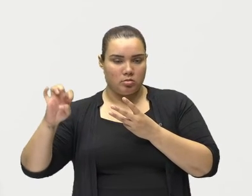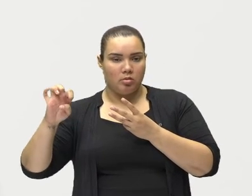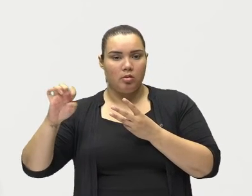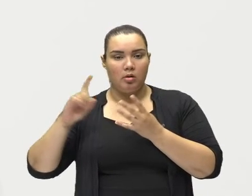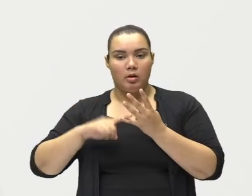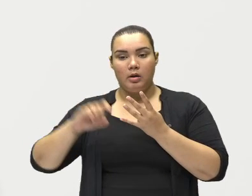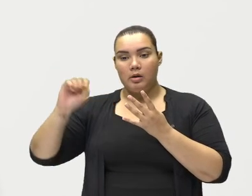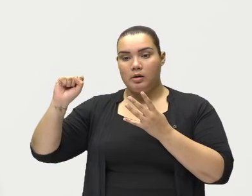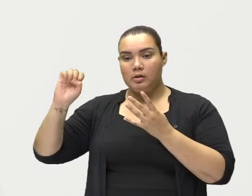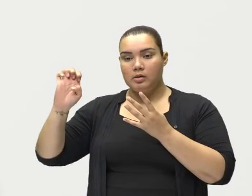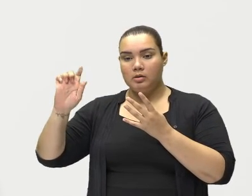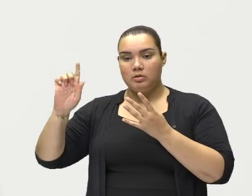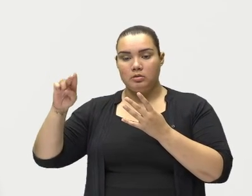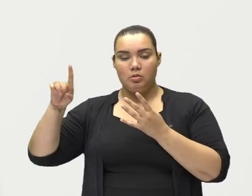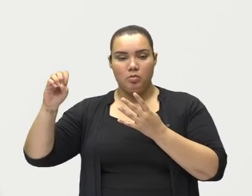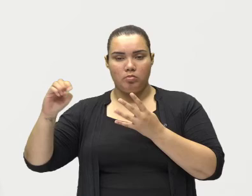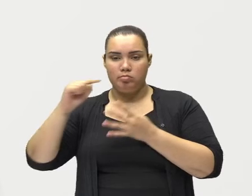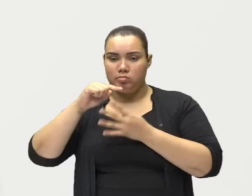para te utilizar aí na